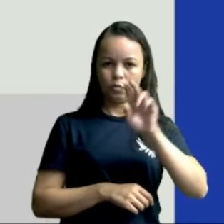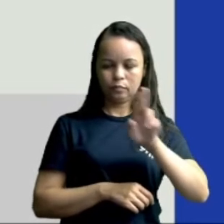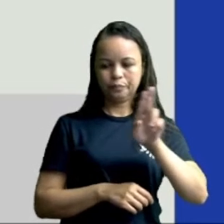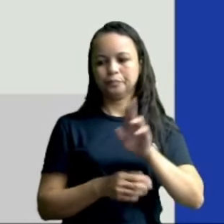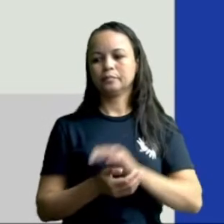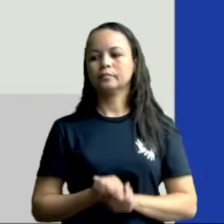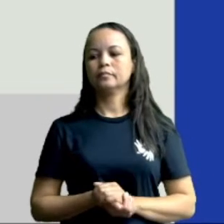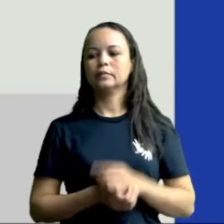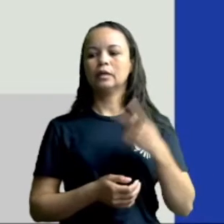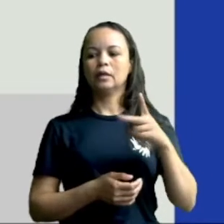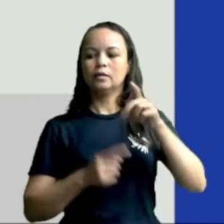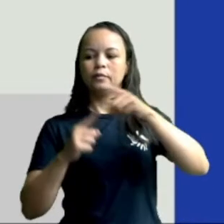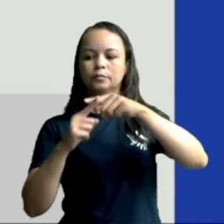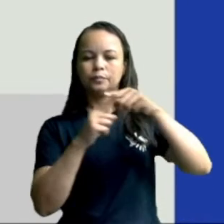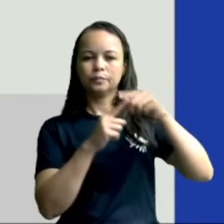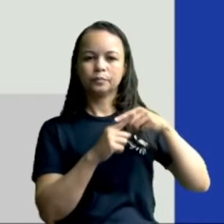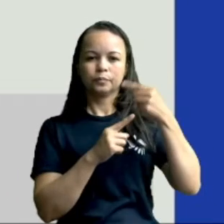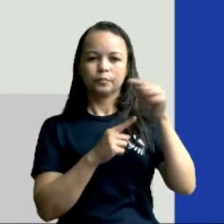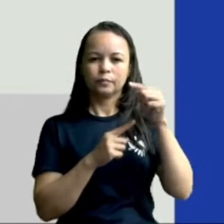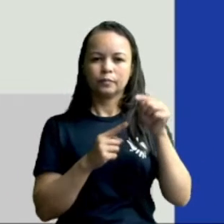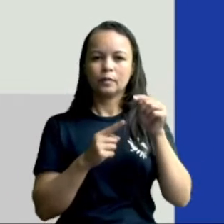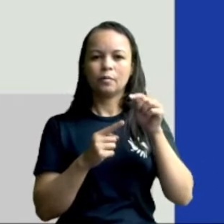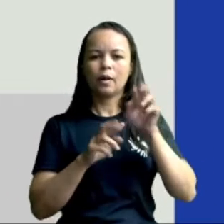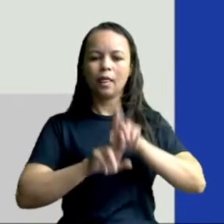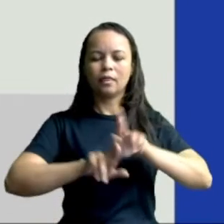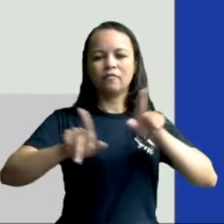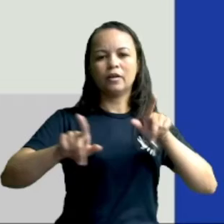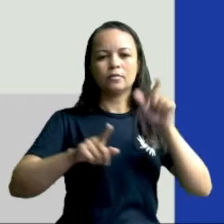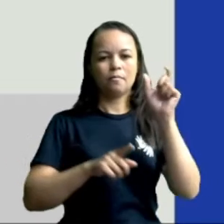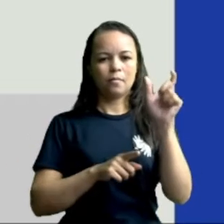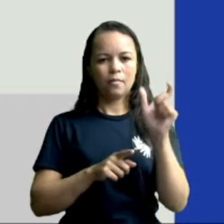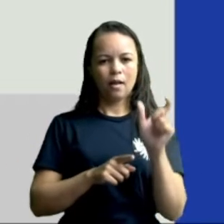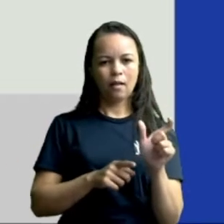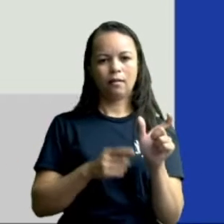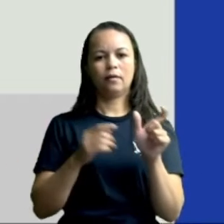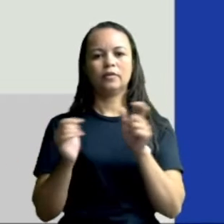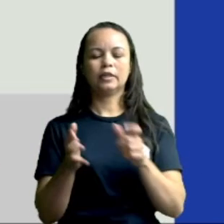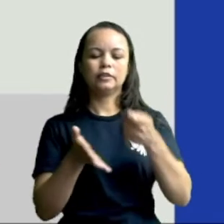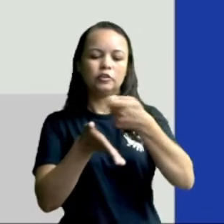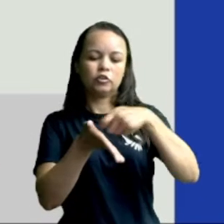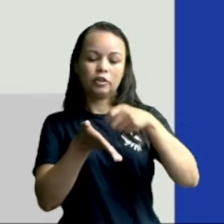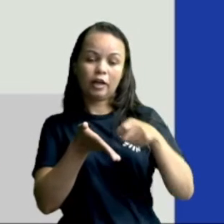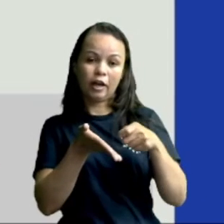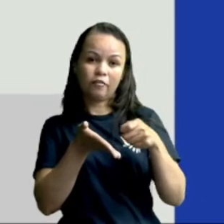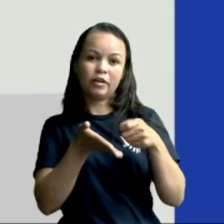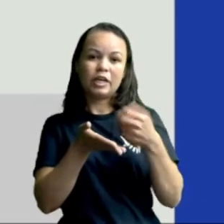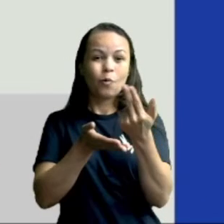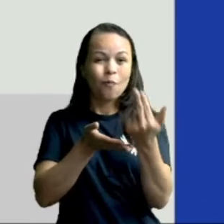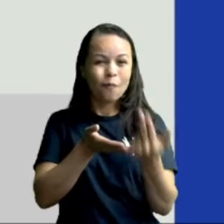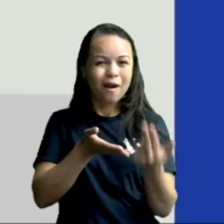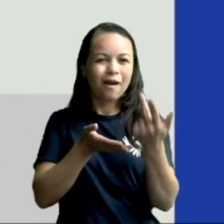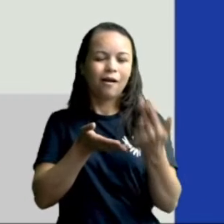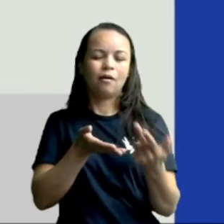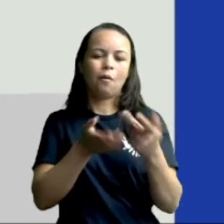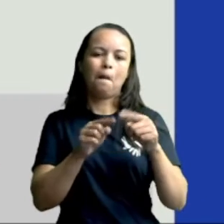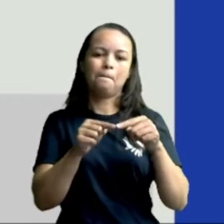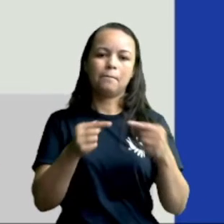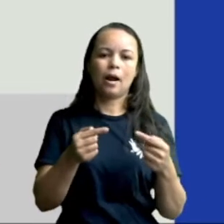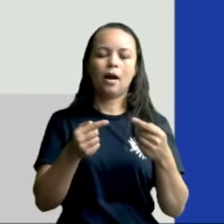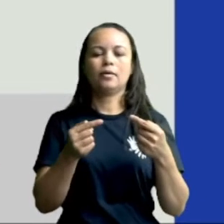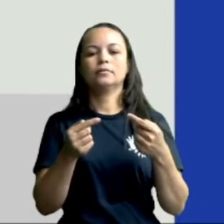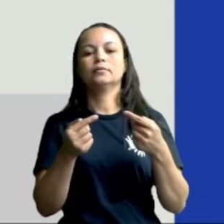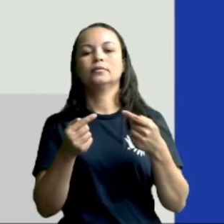acento gráfico é utilizado para diferenciar palavras que se escrevem da mesma maneira, porém com